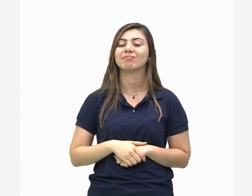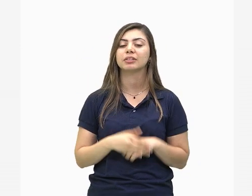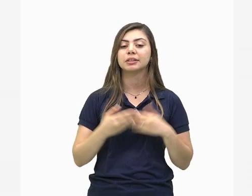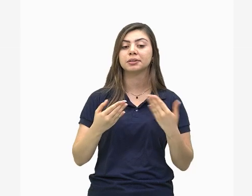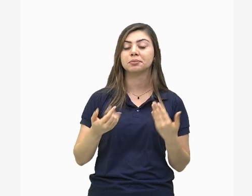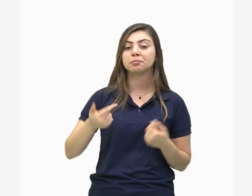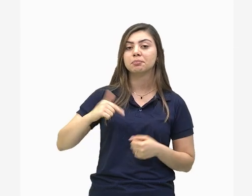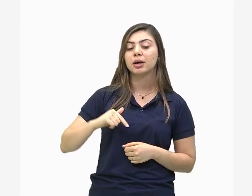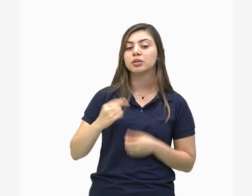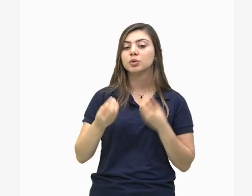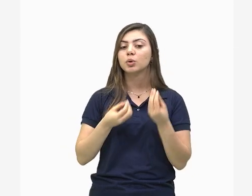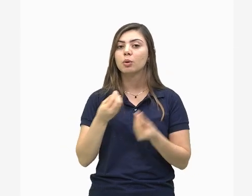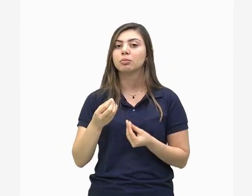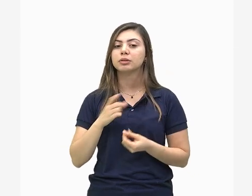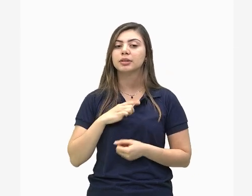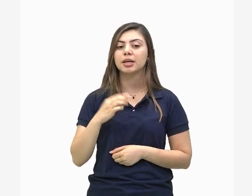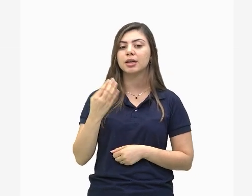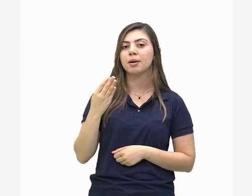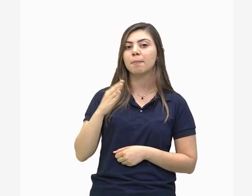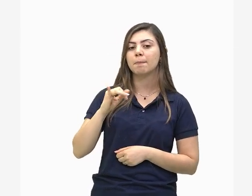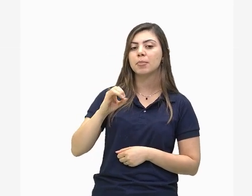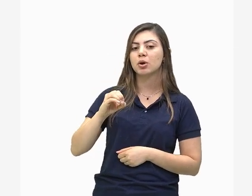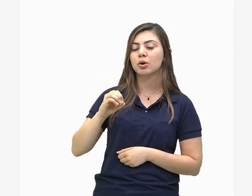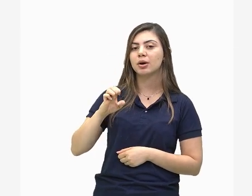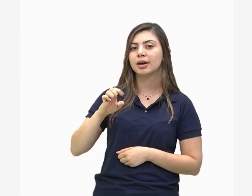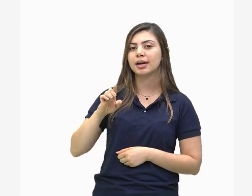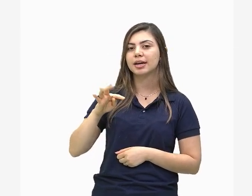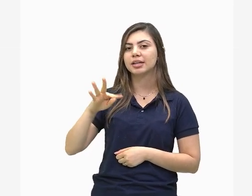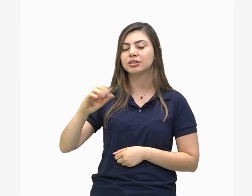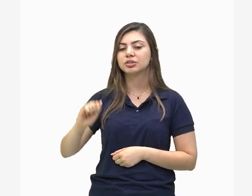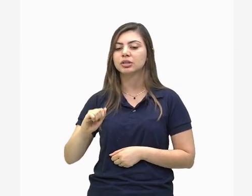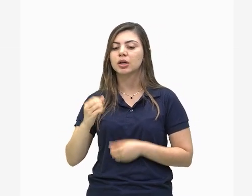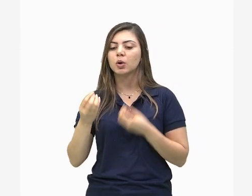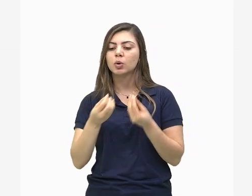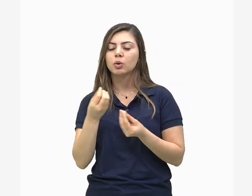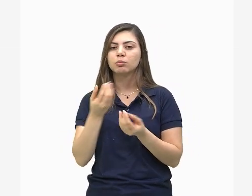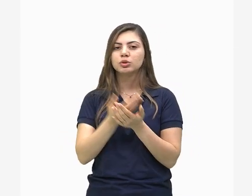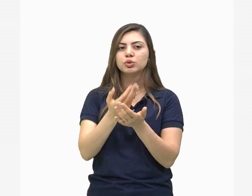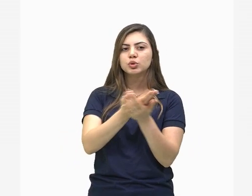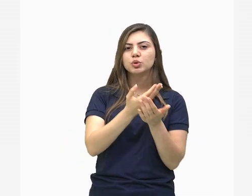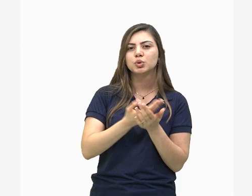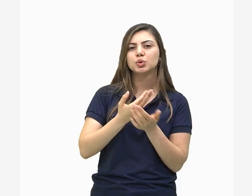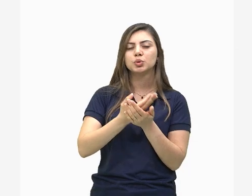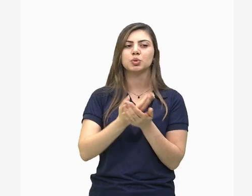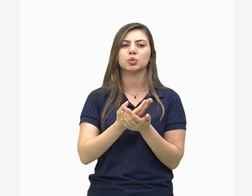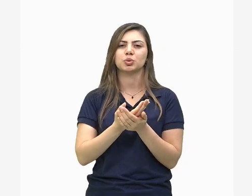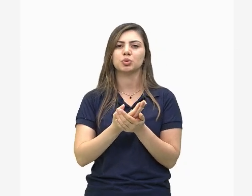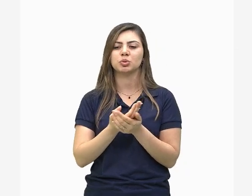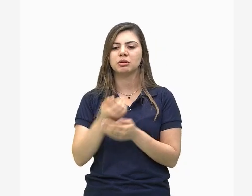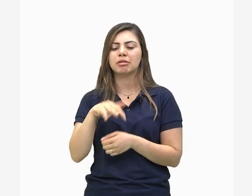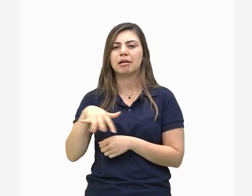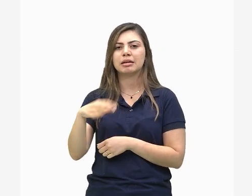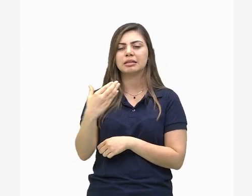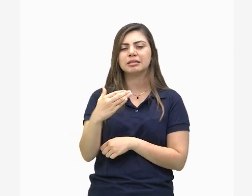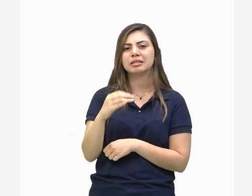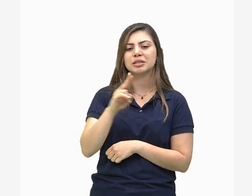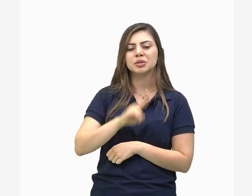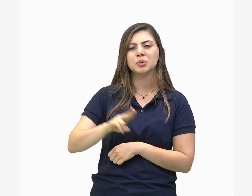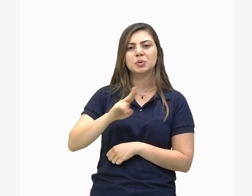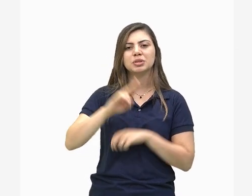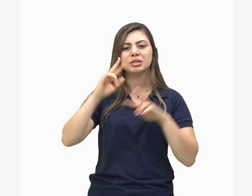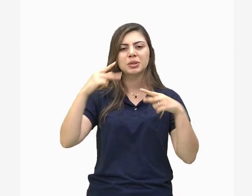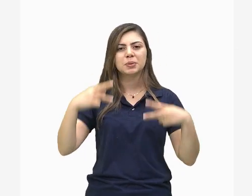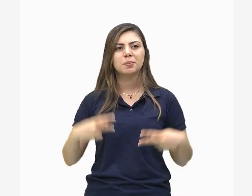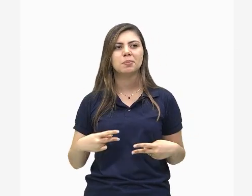também a dimensão da bioética, das pesquisas científicas com seres humanos, com animais, com